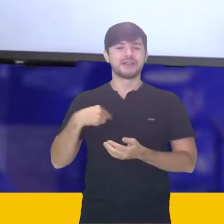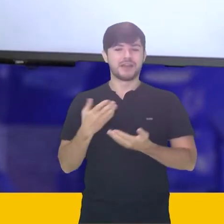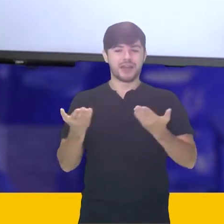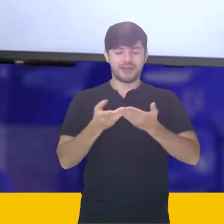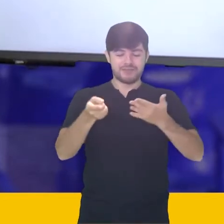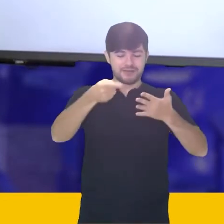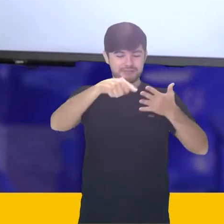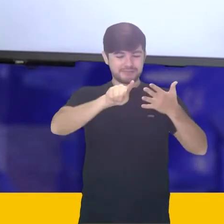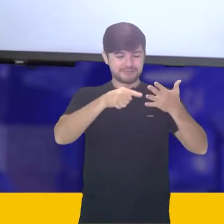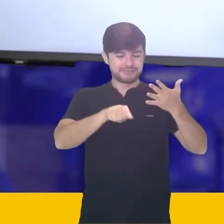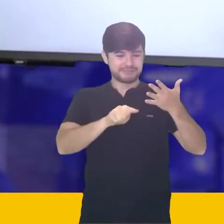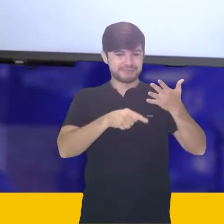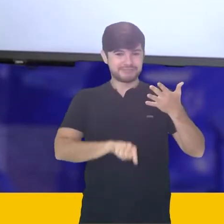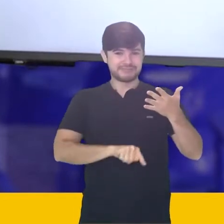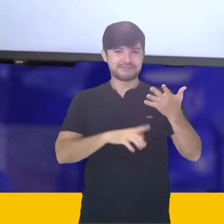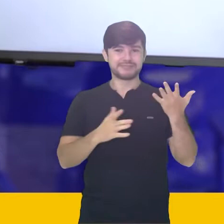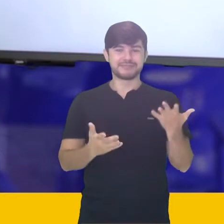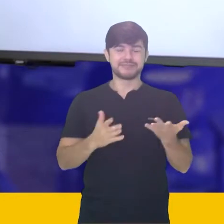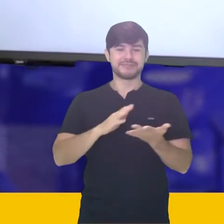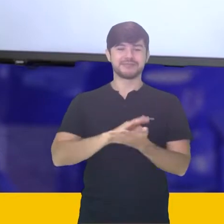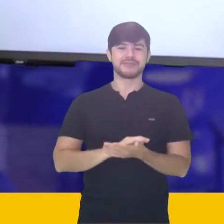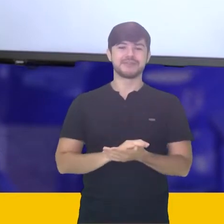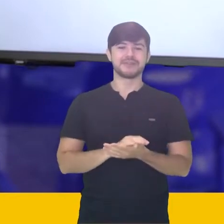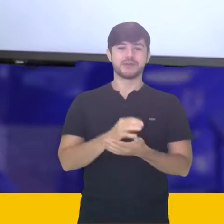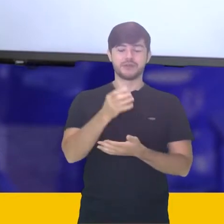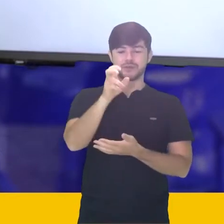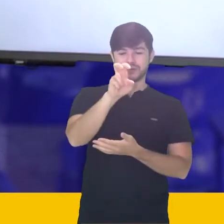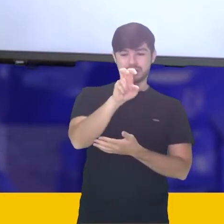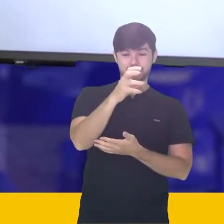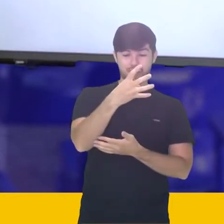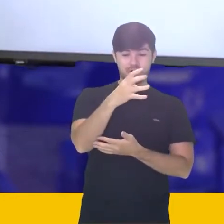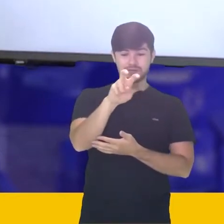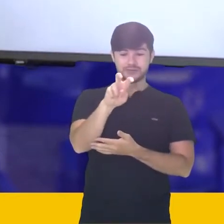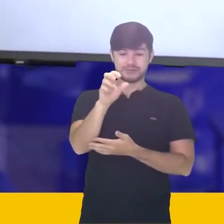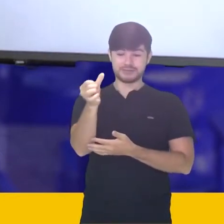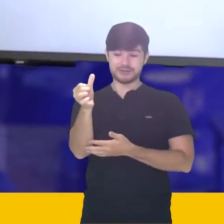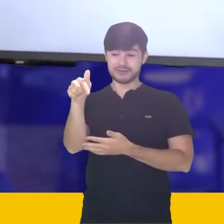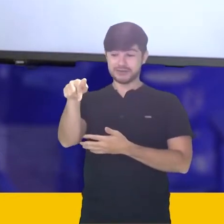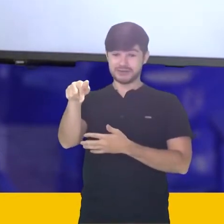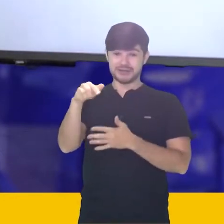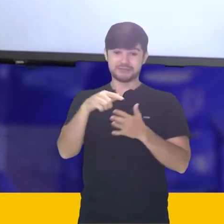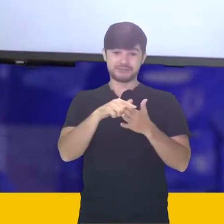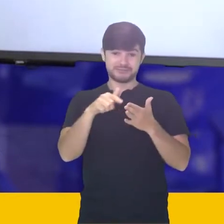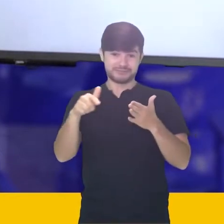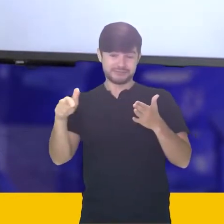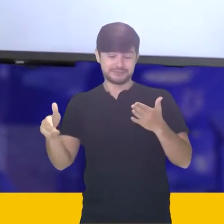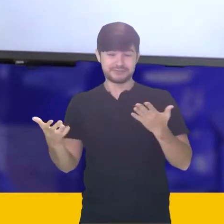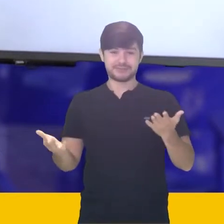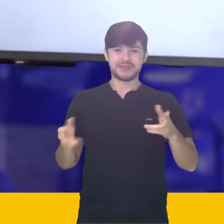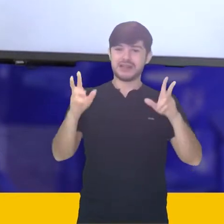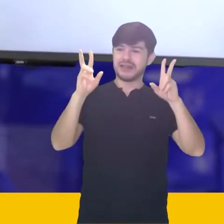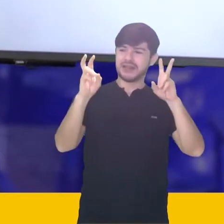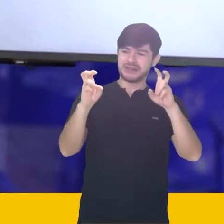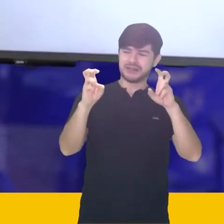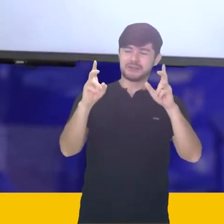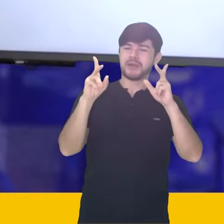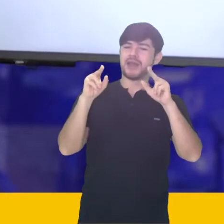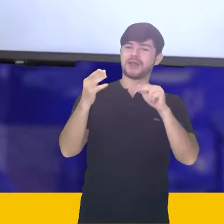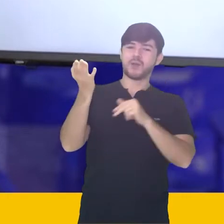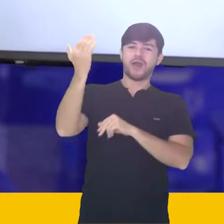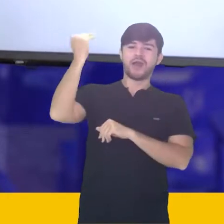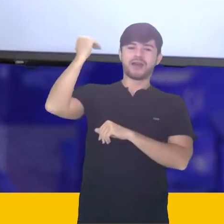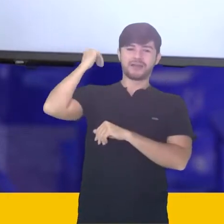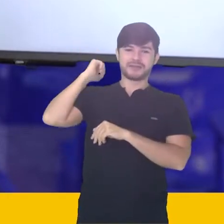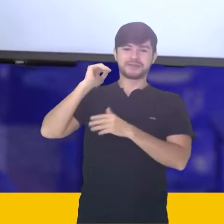nosso quarto, o quinto, o sexto e o sétimo passo. E o tema da nossa aula é o mesmo tema anterior. A